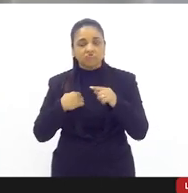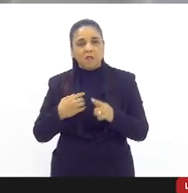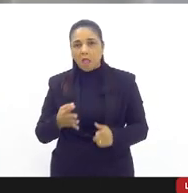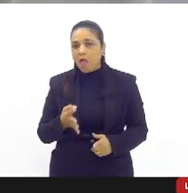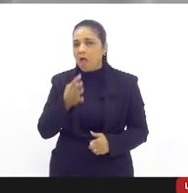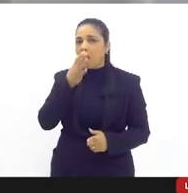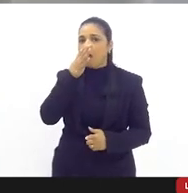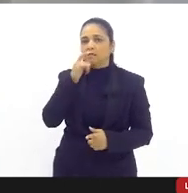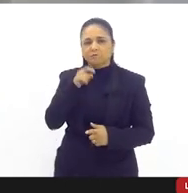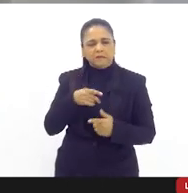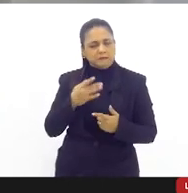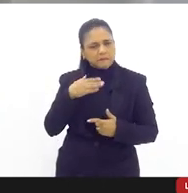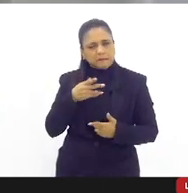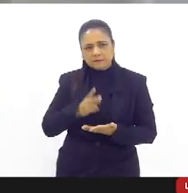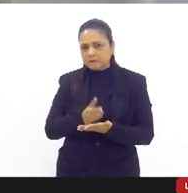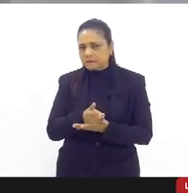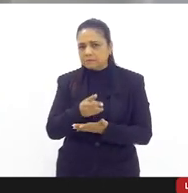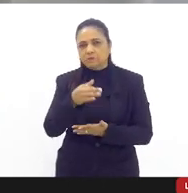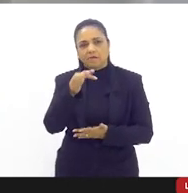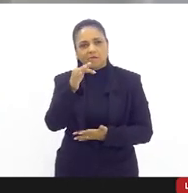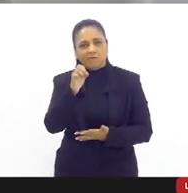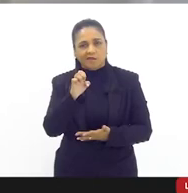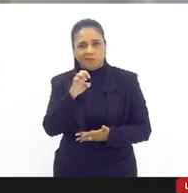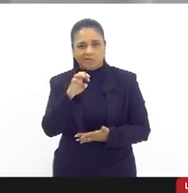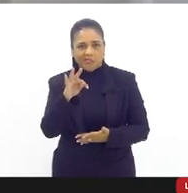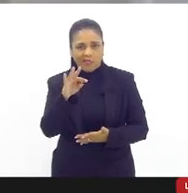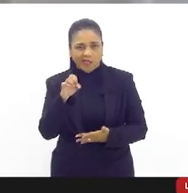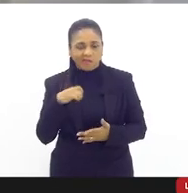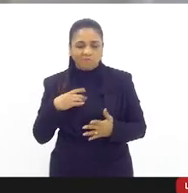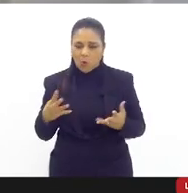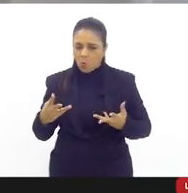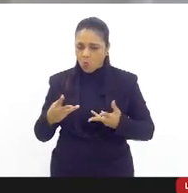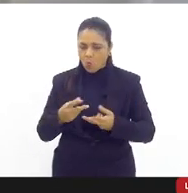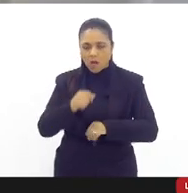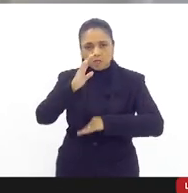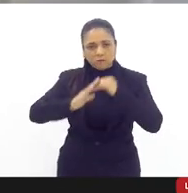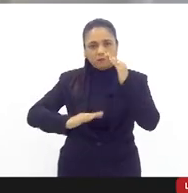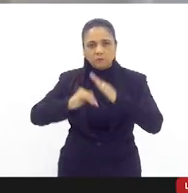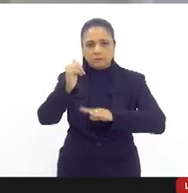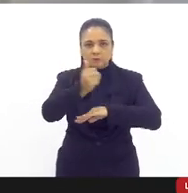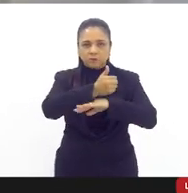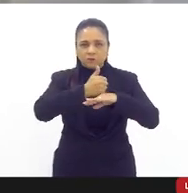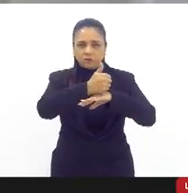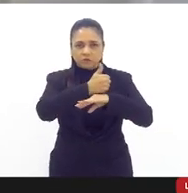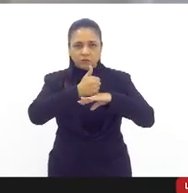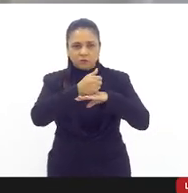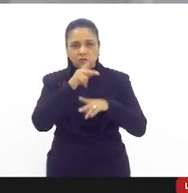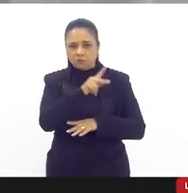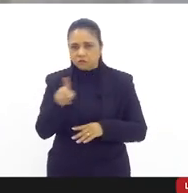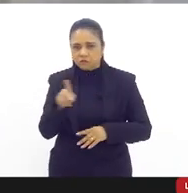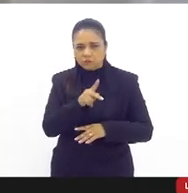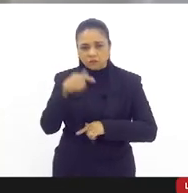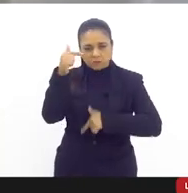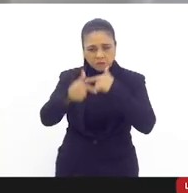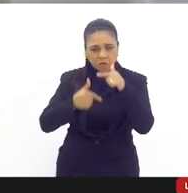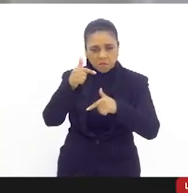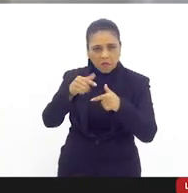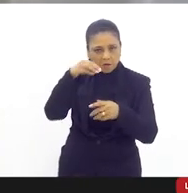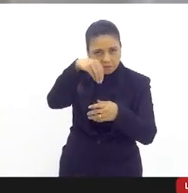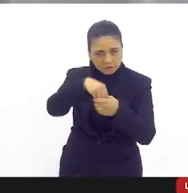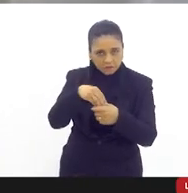admiria Faetec eu sei a qualidade estupenda dos seus profissionais né de todos os professores que trabalham